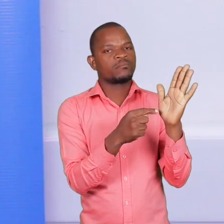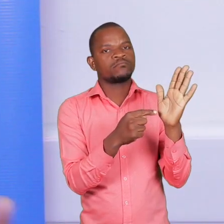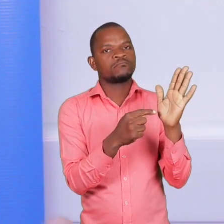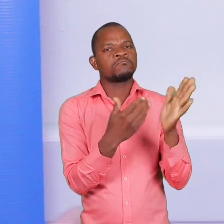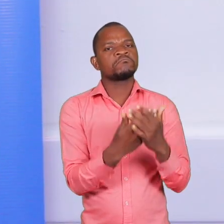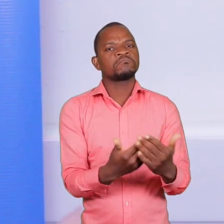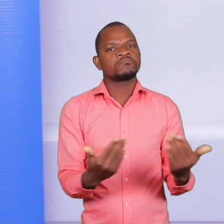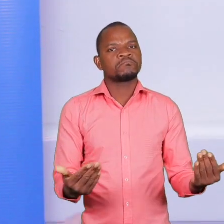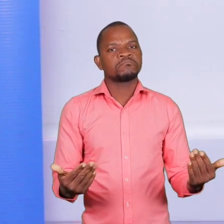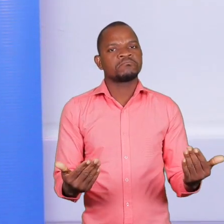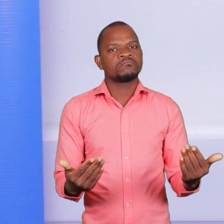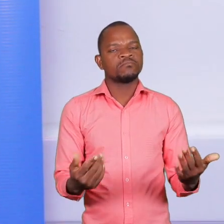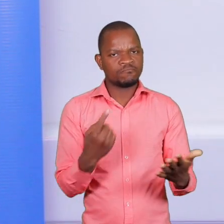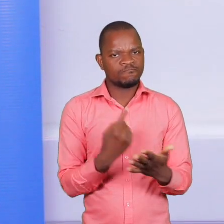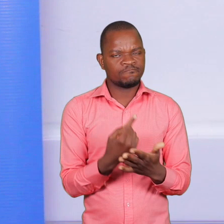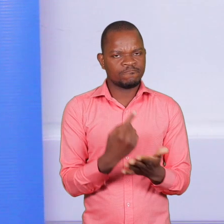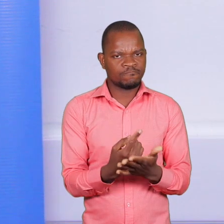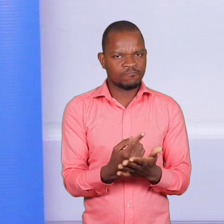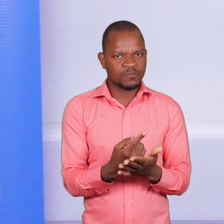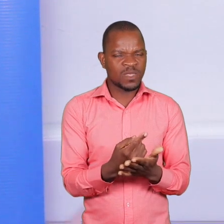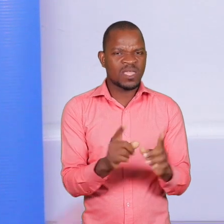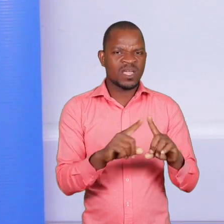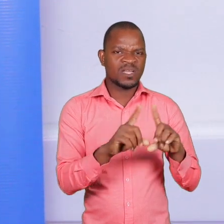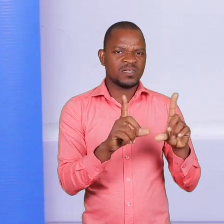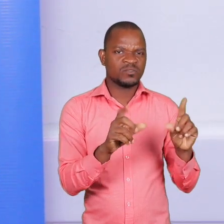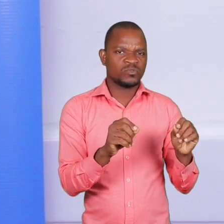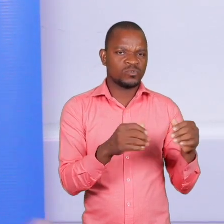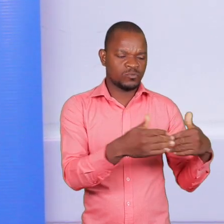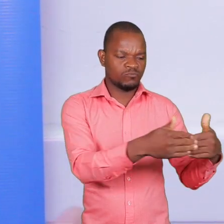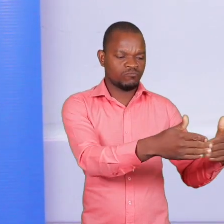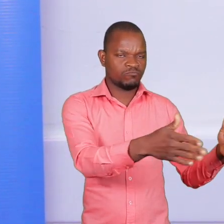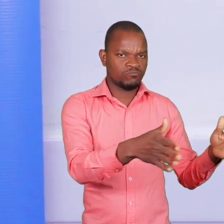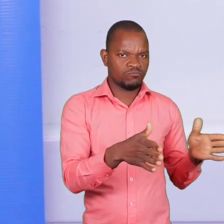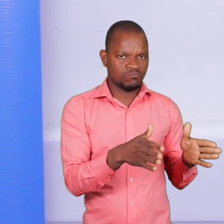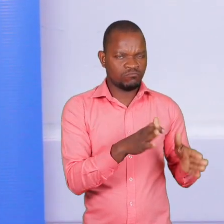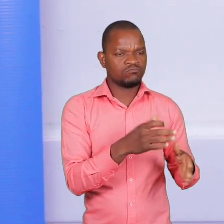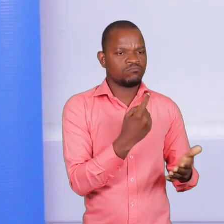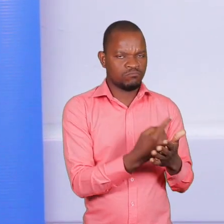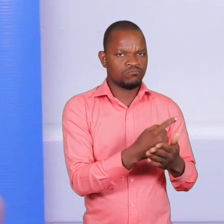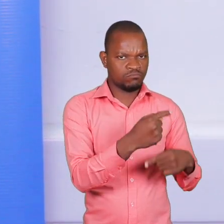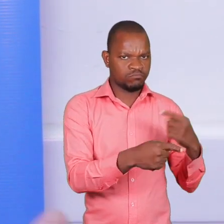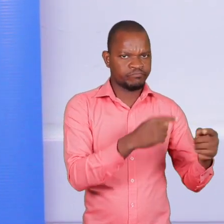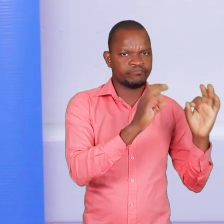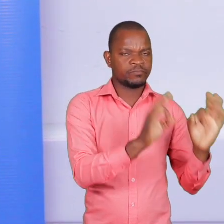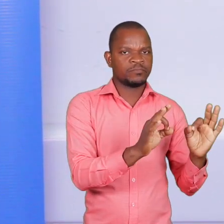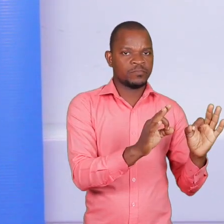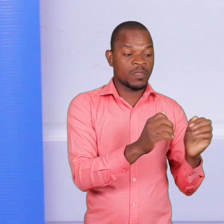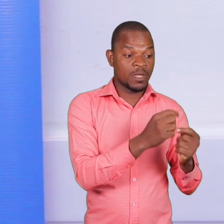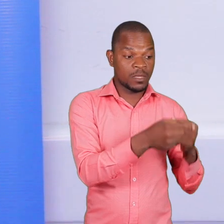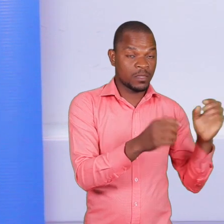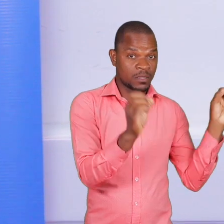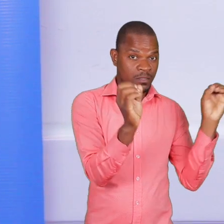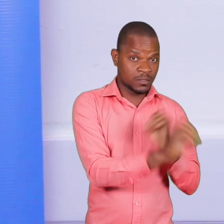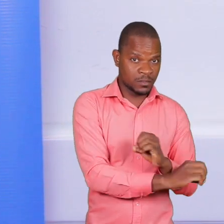as infraestruturas básicas que eles têm funcionam, porque, caso contrário, de fato, temos este risco